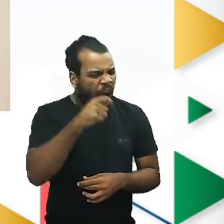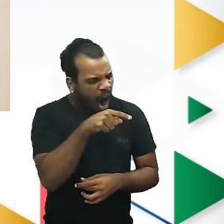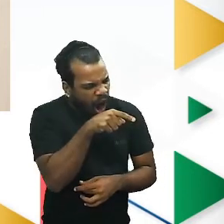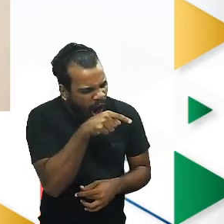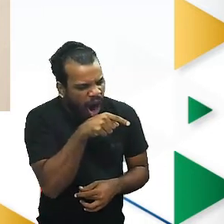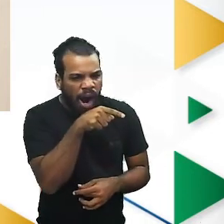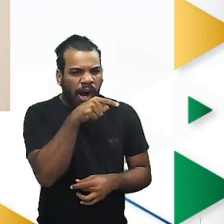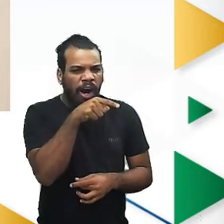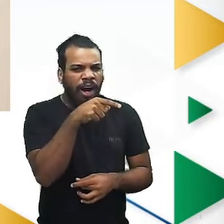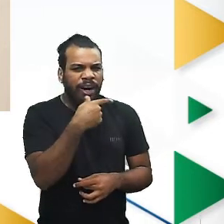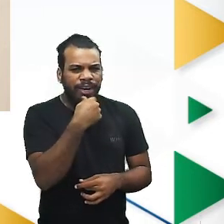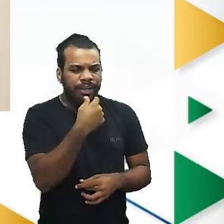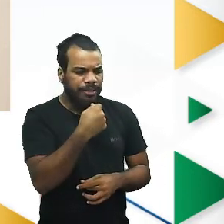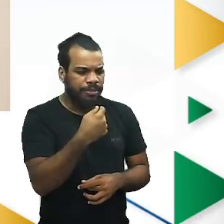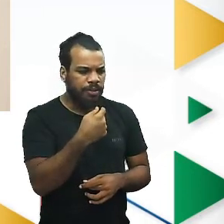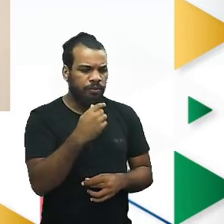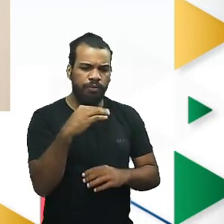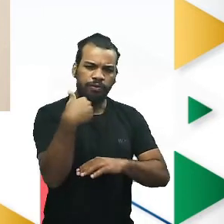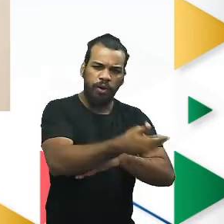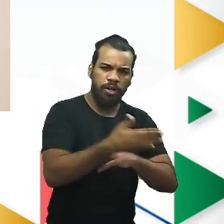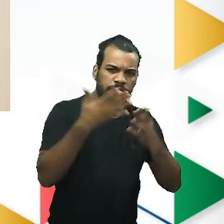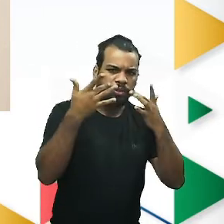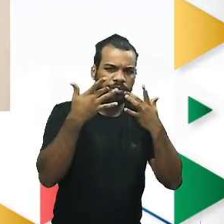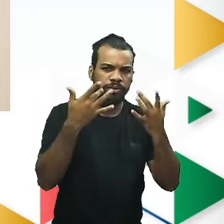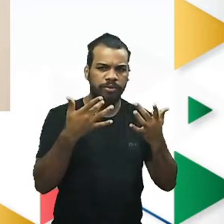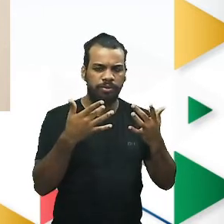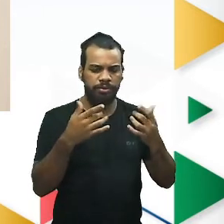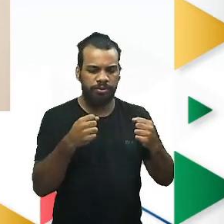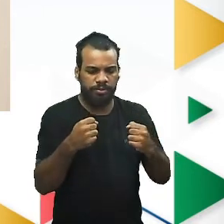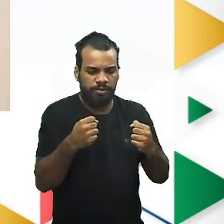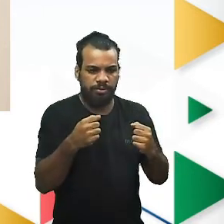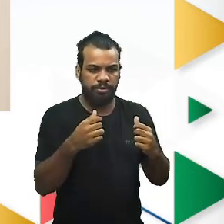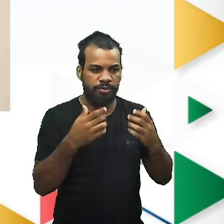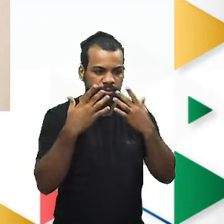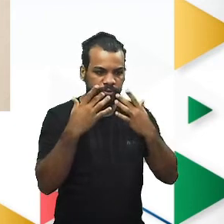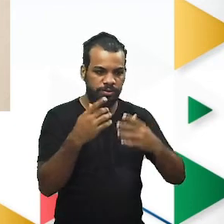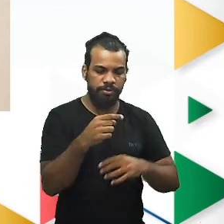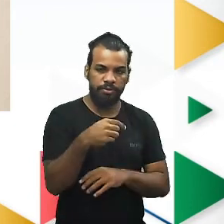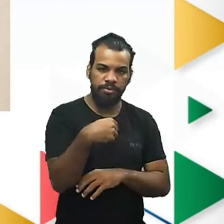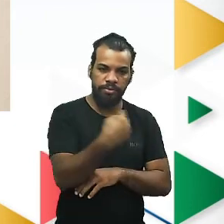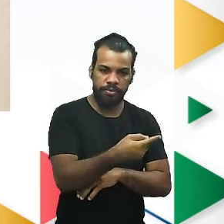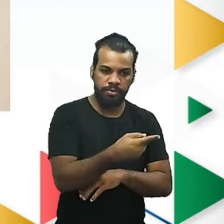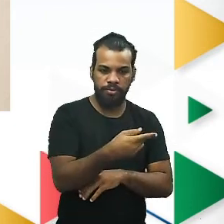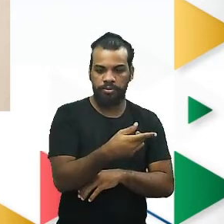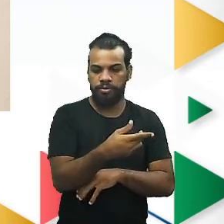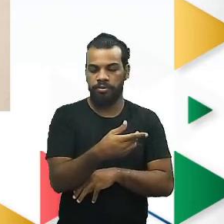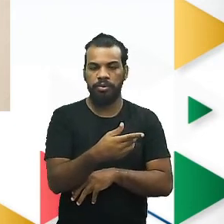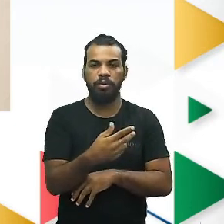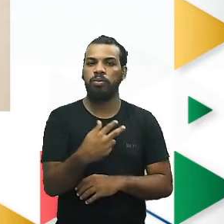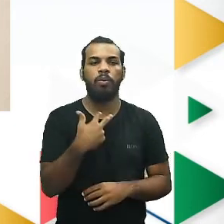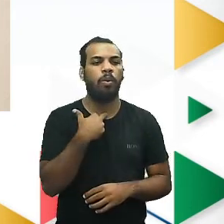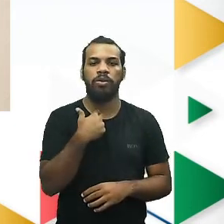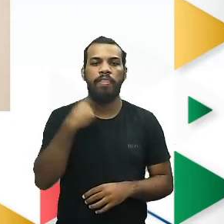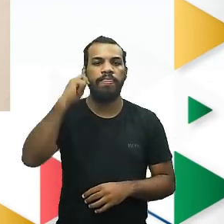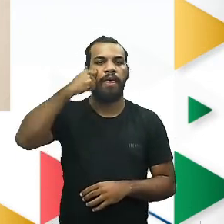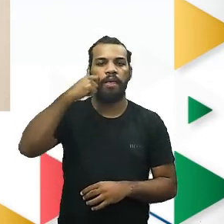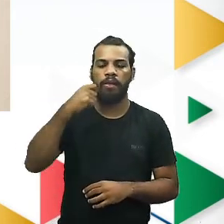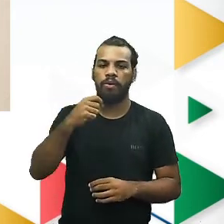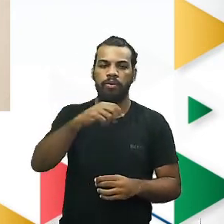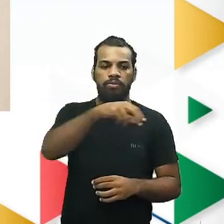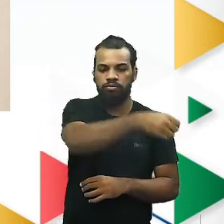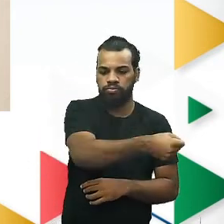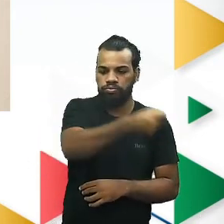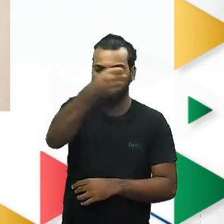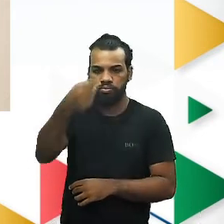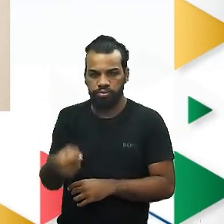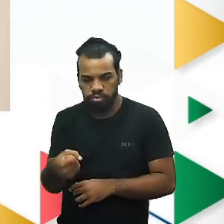porque infelizmente nesse período o racismo não permitia que negros interpretassem, né? Então, eram só